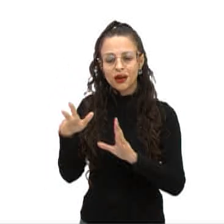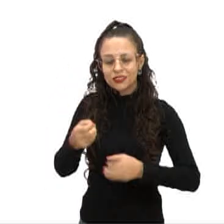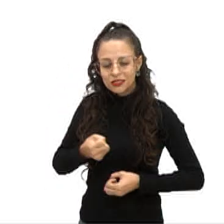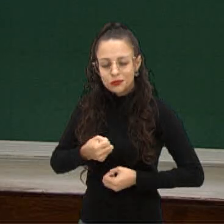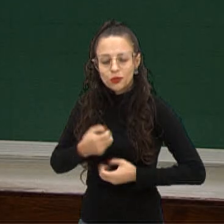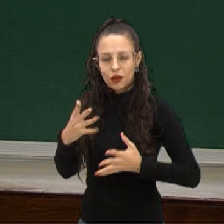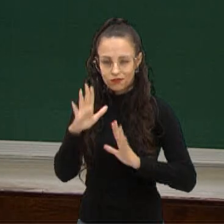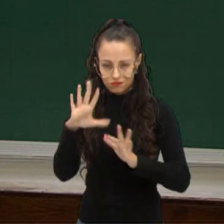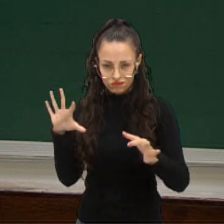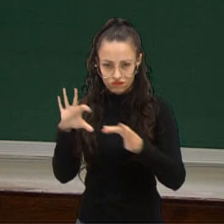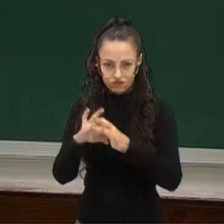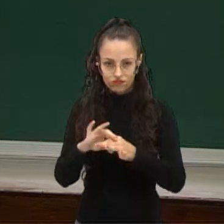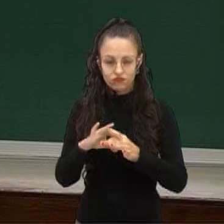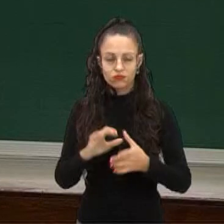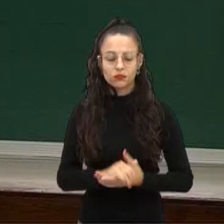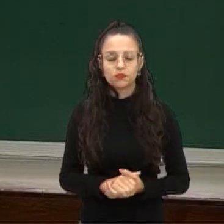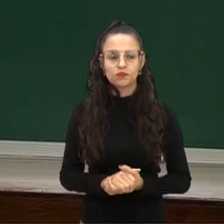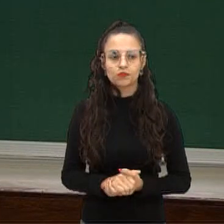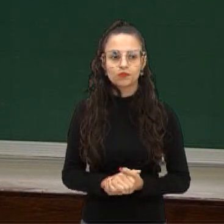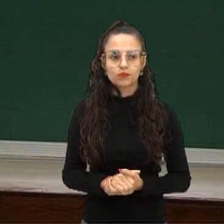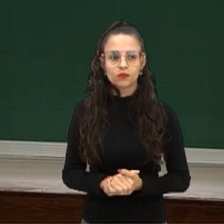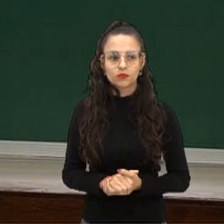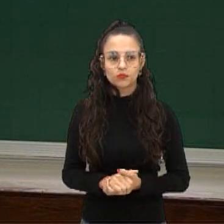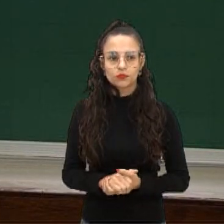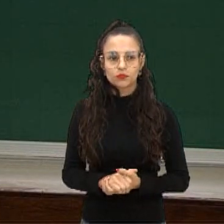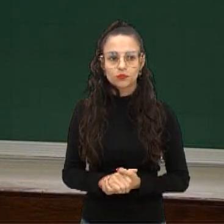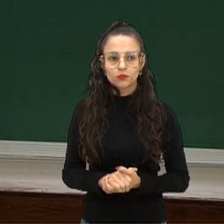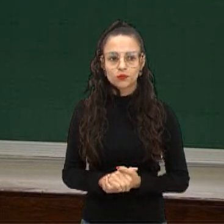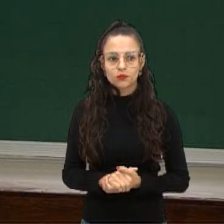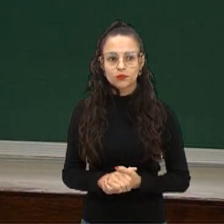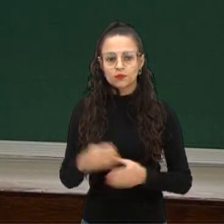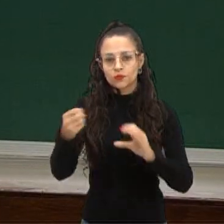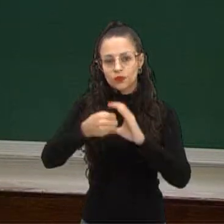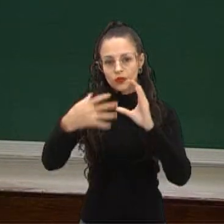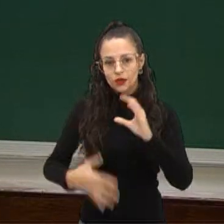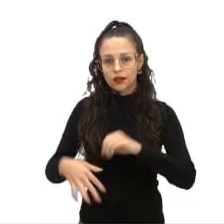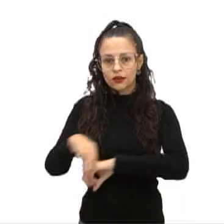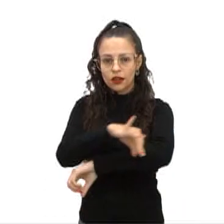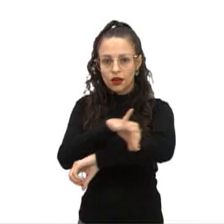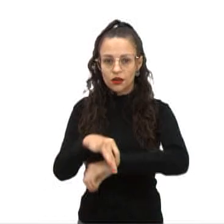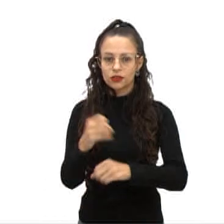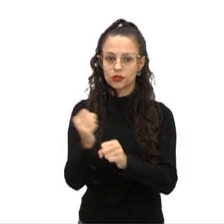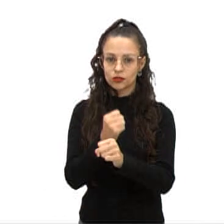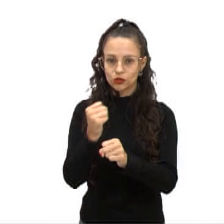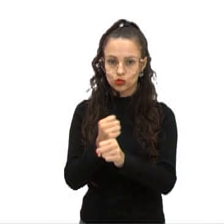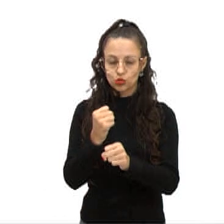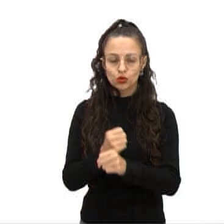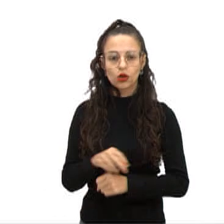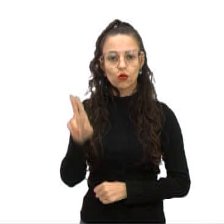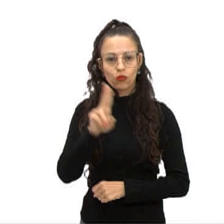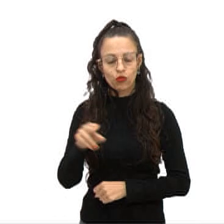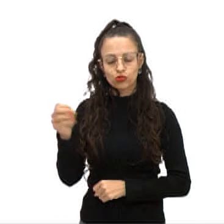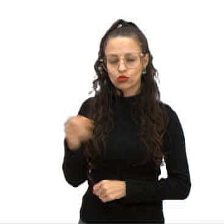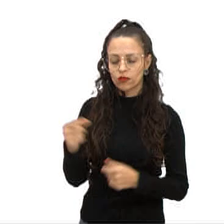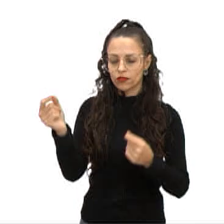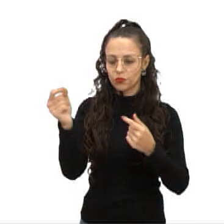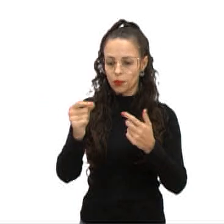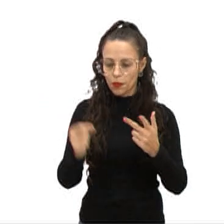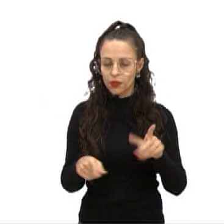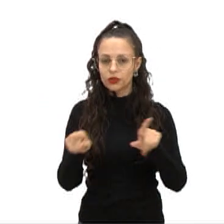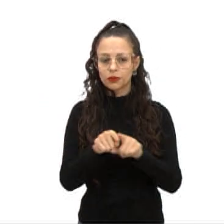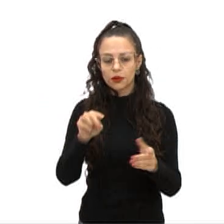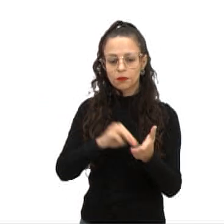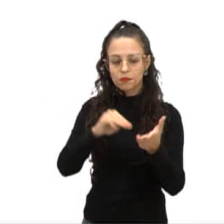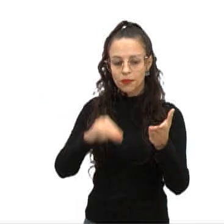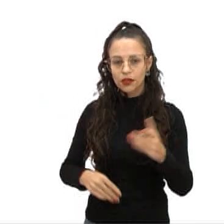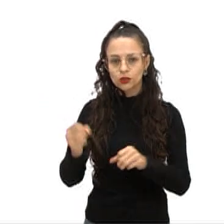poetizada, que a gente vai ver que são os vitrais, tudo, né? Característica da arquitetura: uso de novos elementos e métodos de